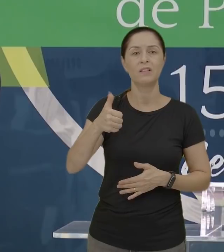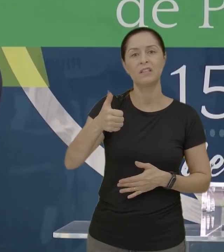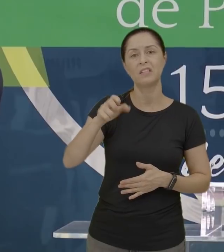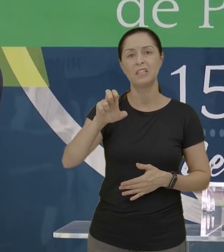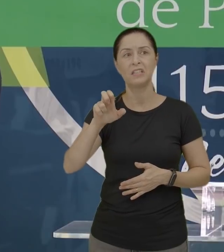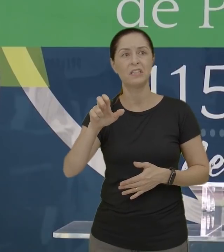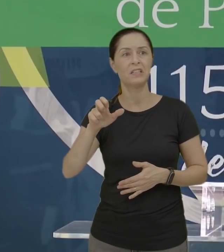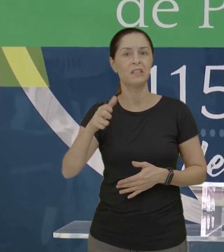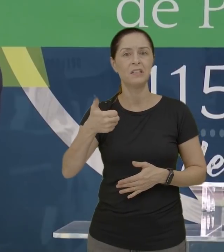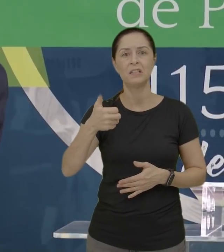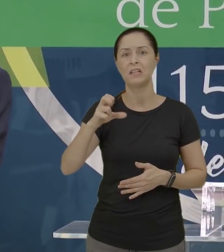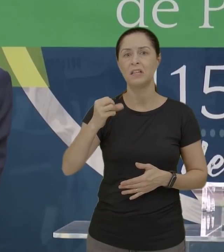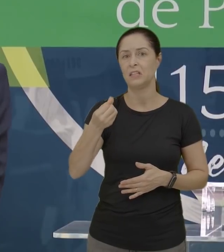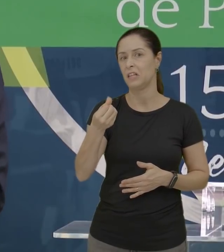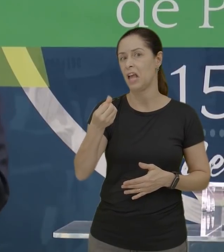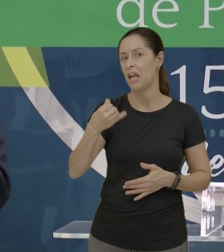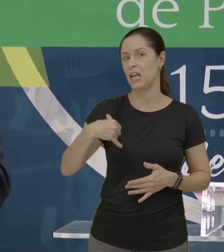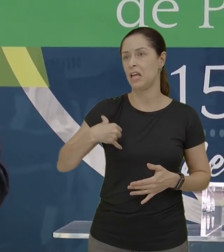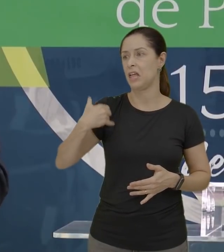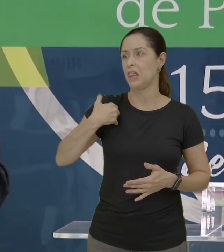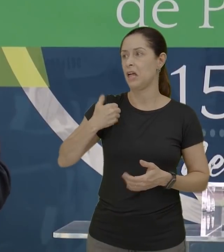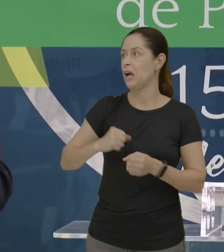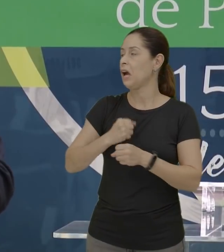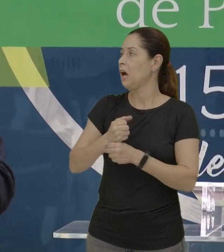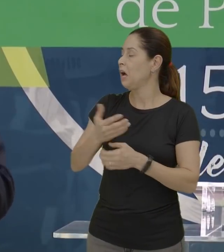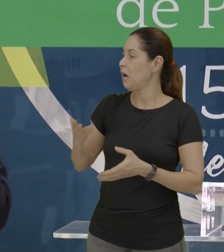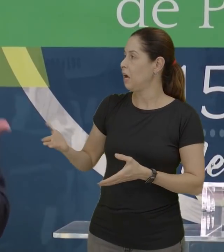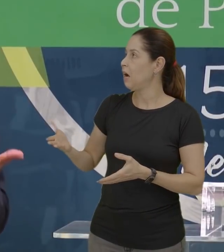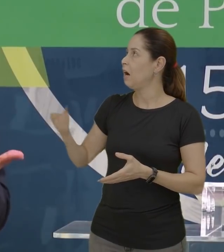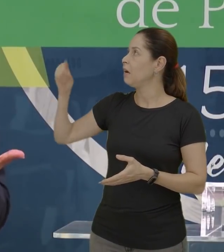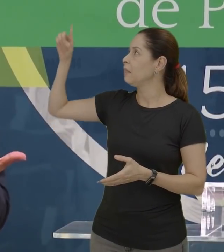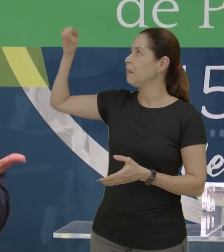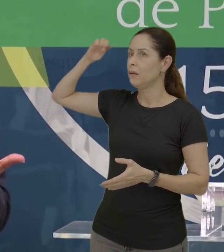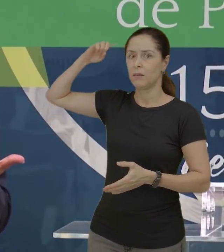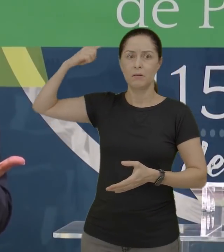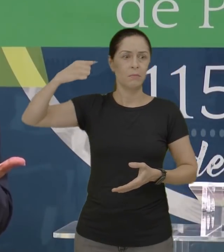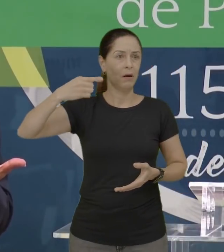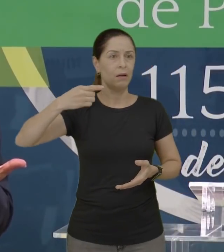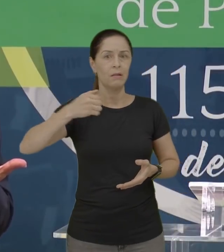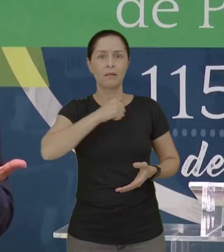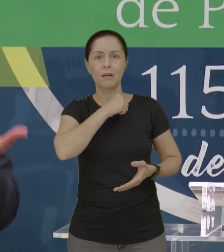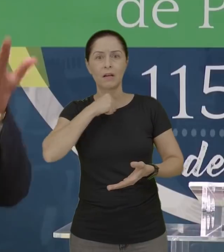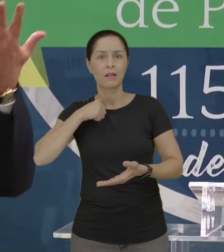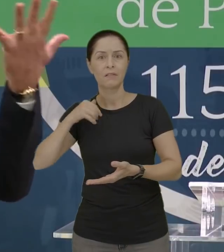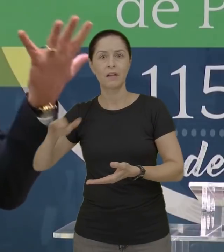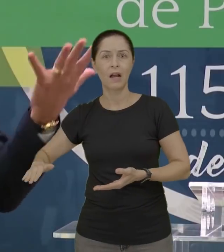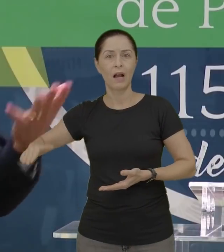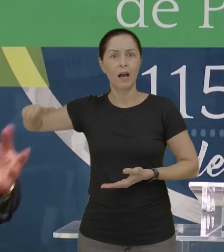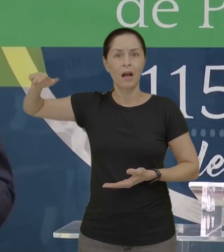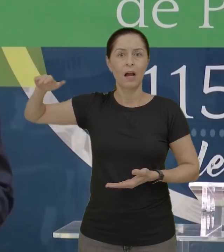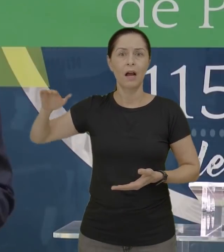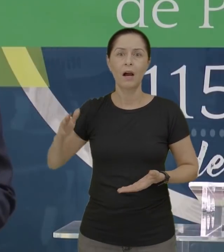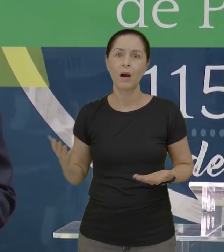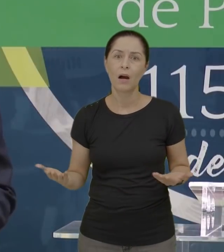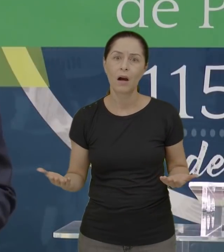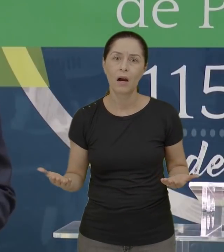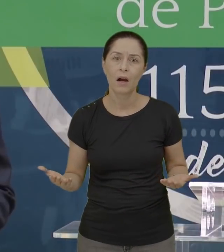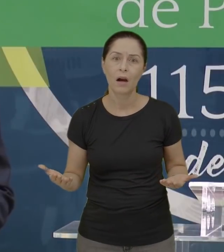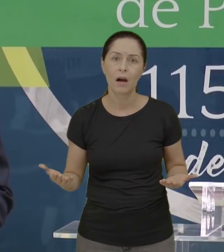e Deus pede para ele sacrificar o filho que prometeu, o herdeiro da